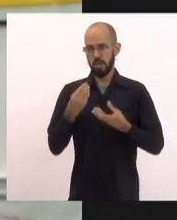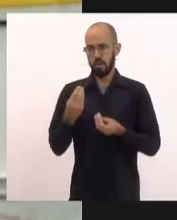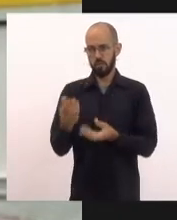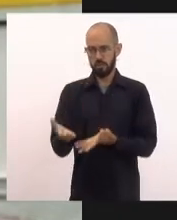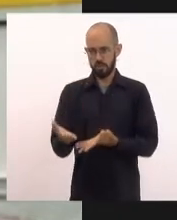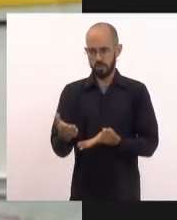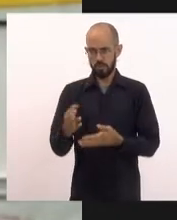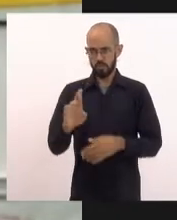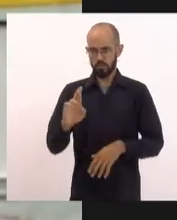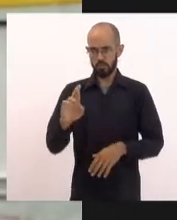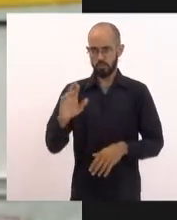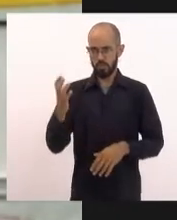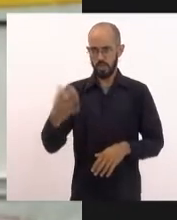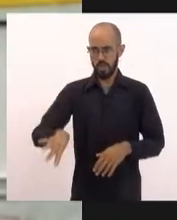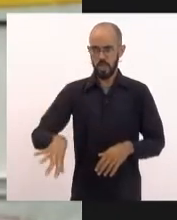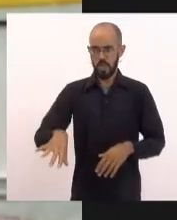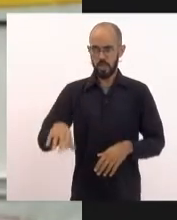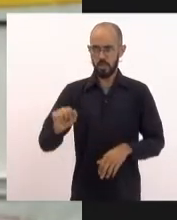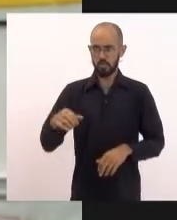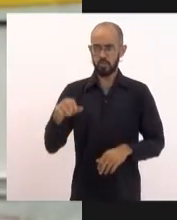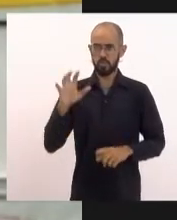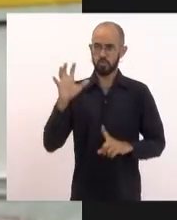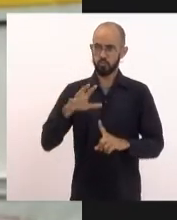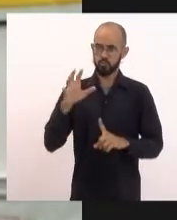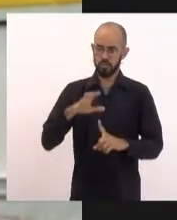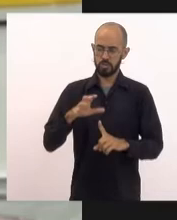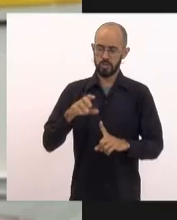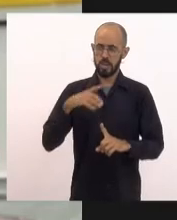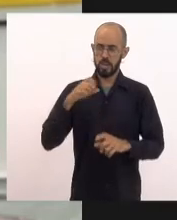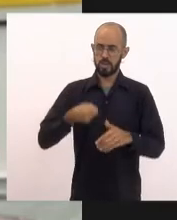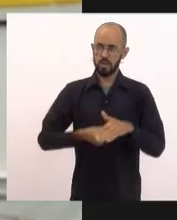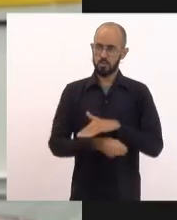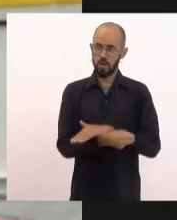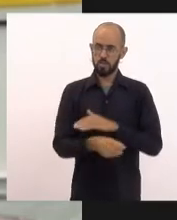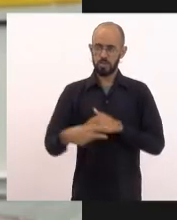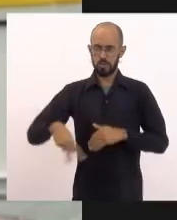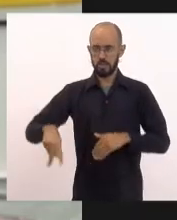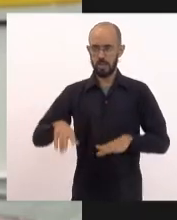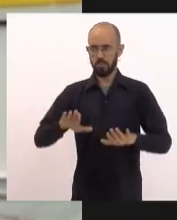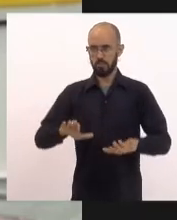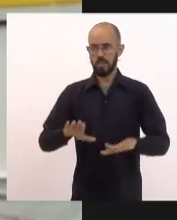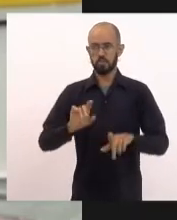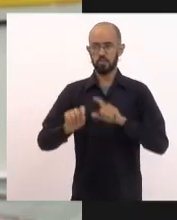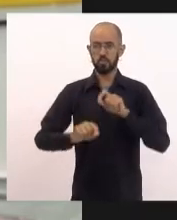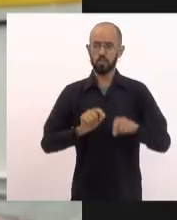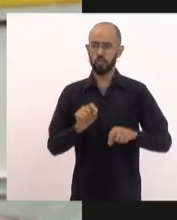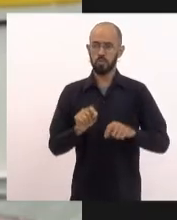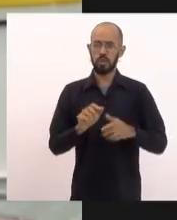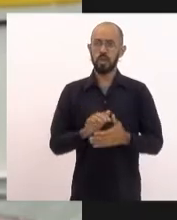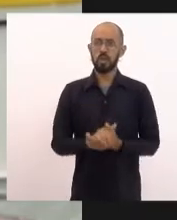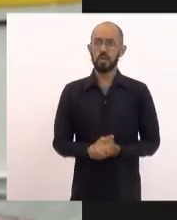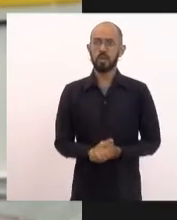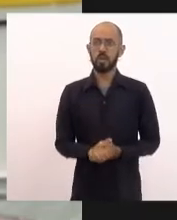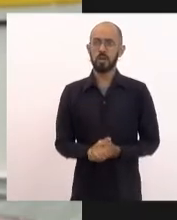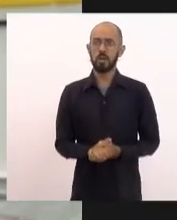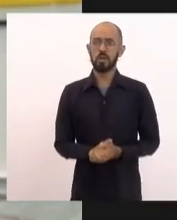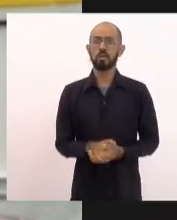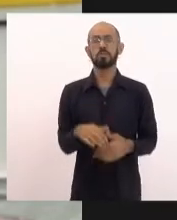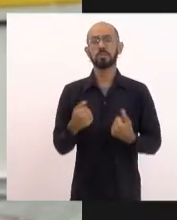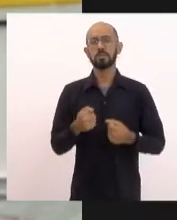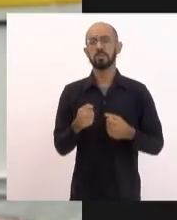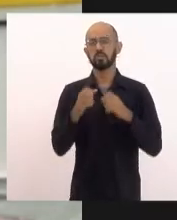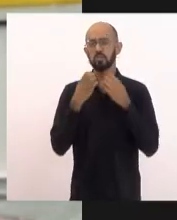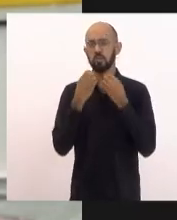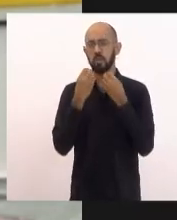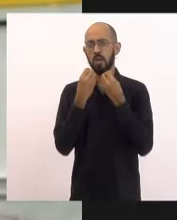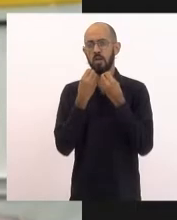não quero interferir de forma nenhuma no mandato da deputada Dani Monteiro, que eu tenho muito respeito. Mas eu não posso deixar de manifestar, especificamente no que